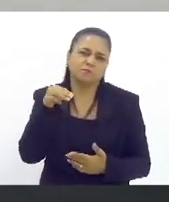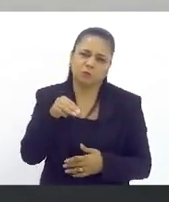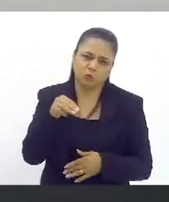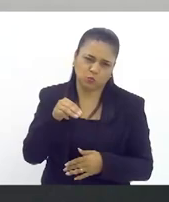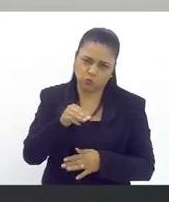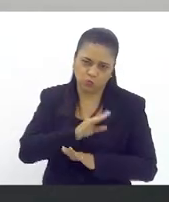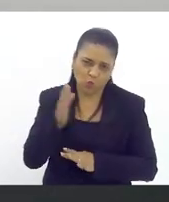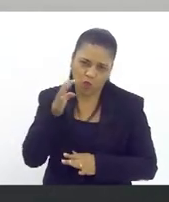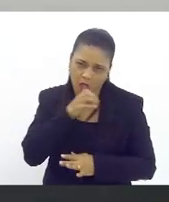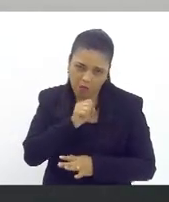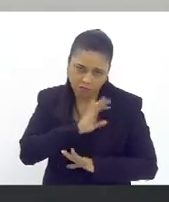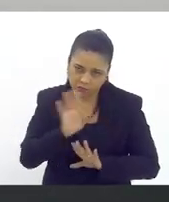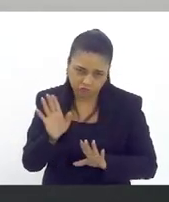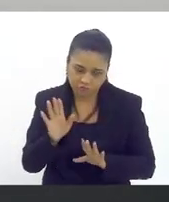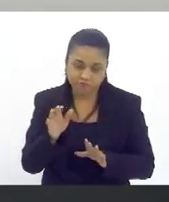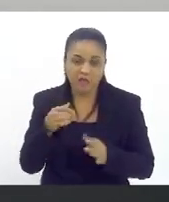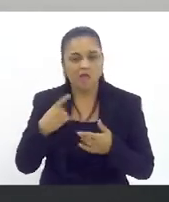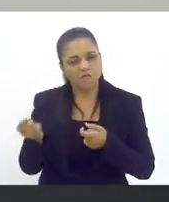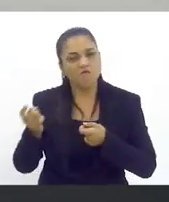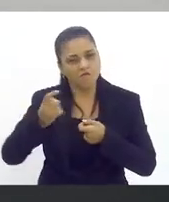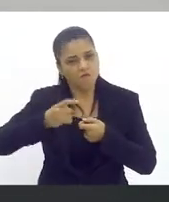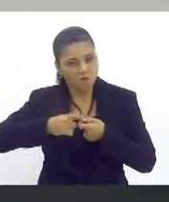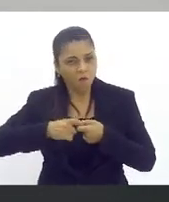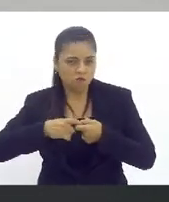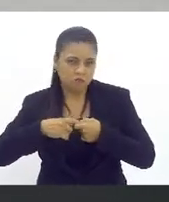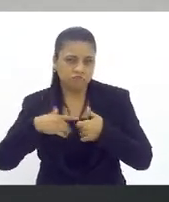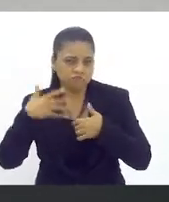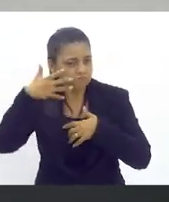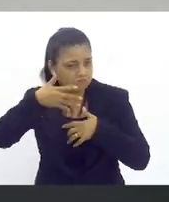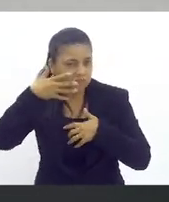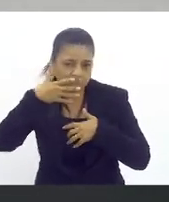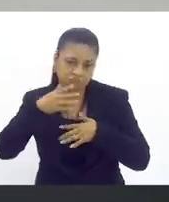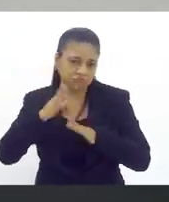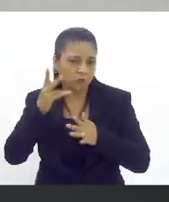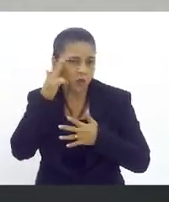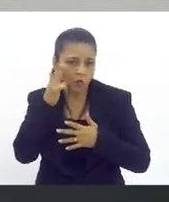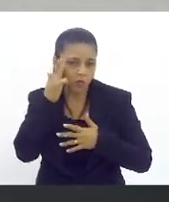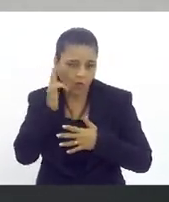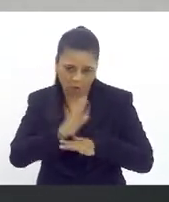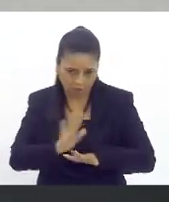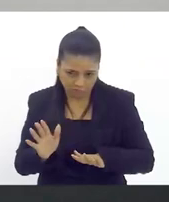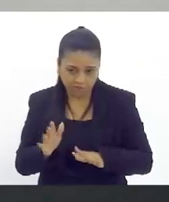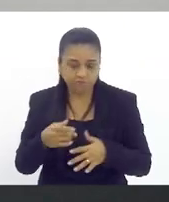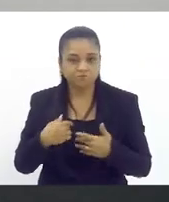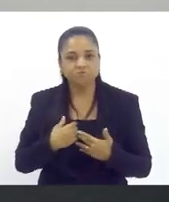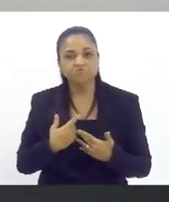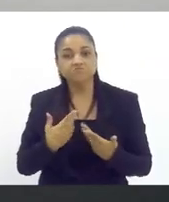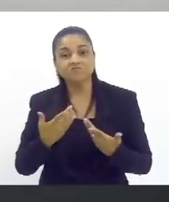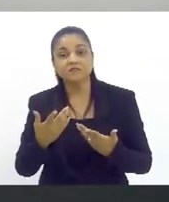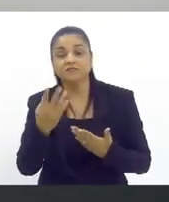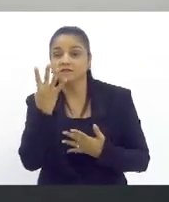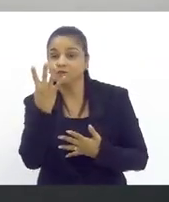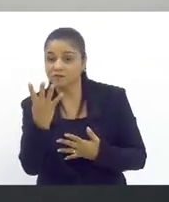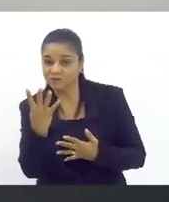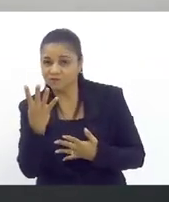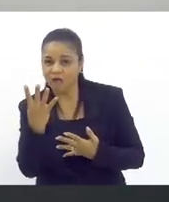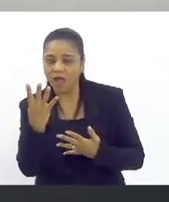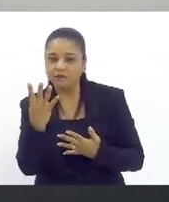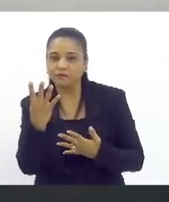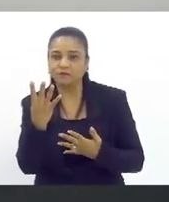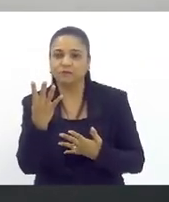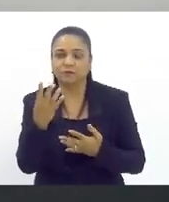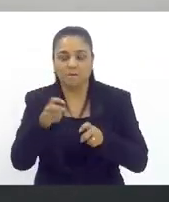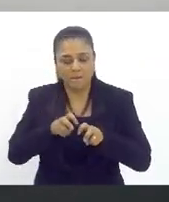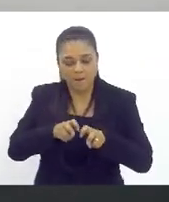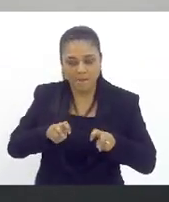vão poder voltar a usar a palavra mais adiante que é o que se pretende Então vamos tentar fazer essas quatro intervenções